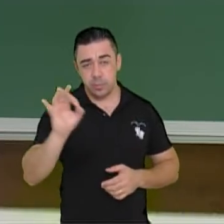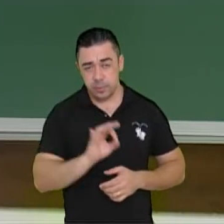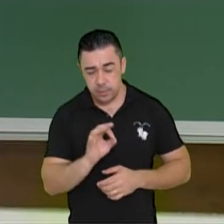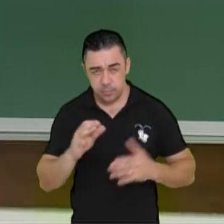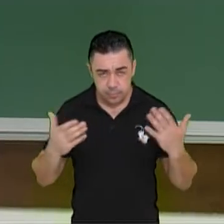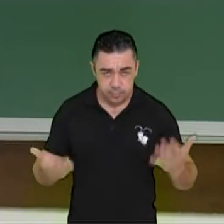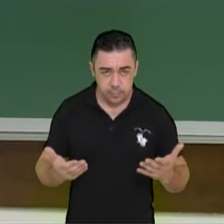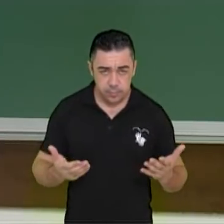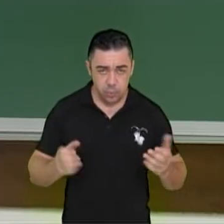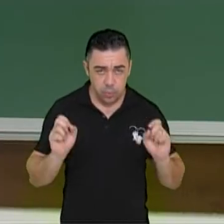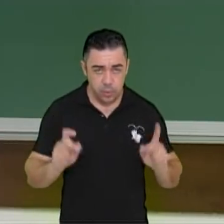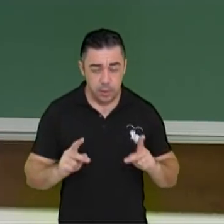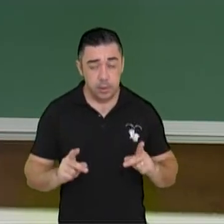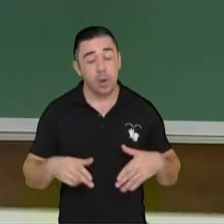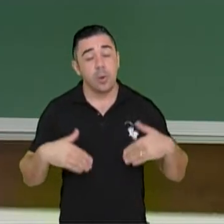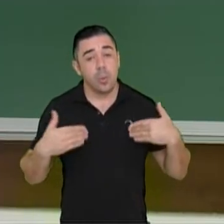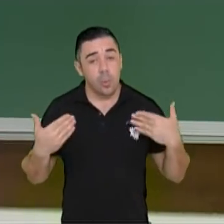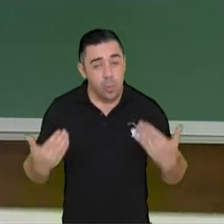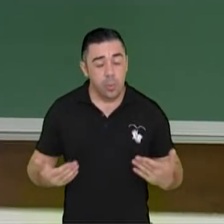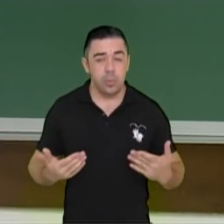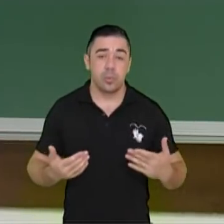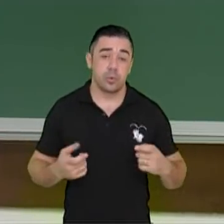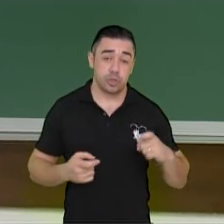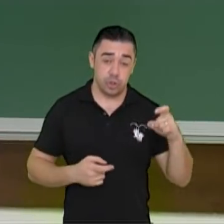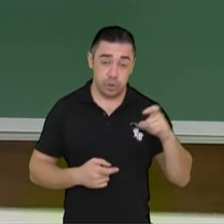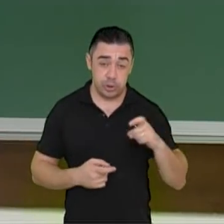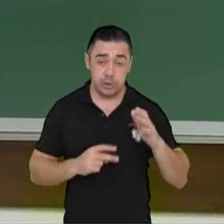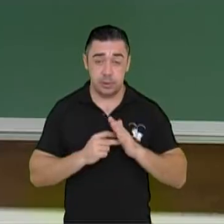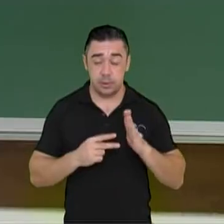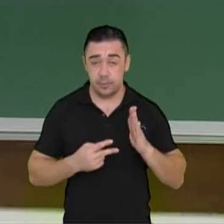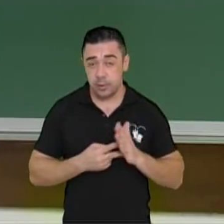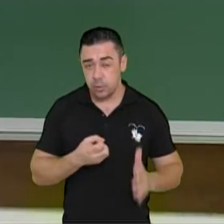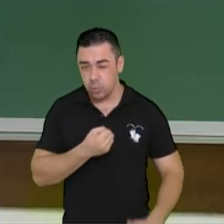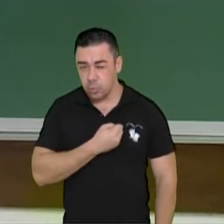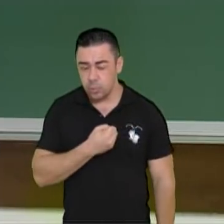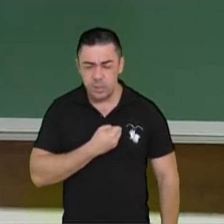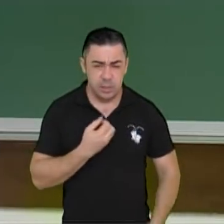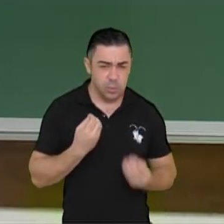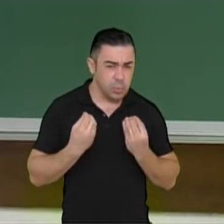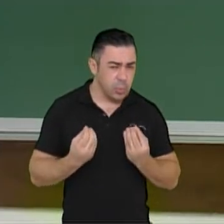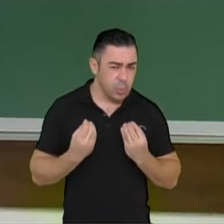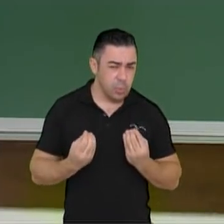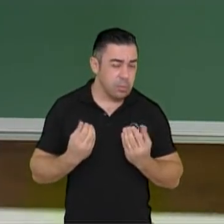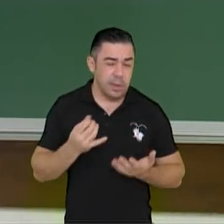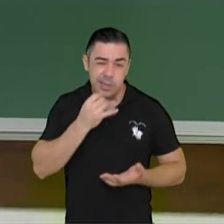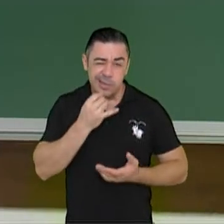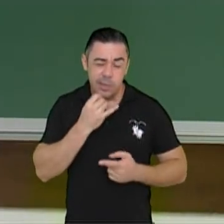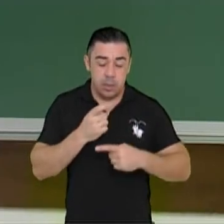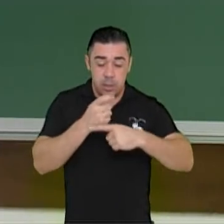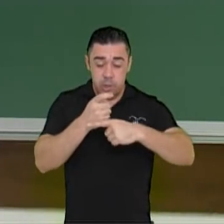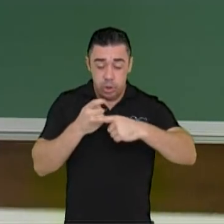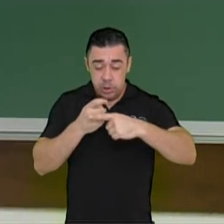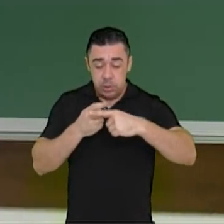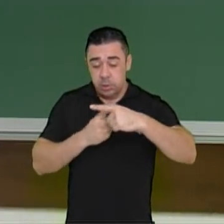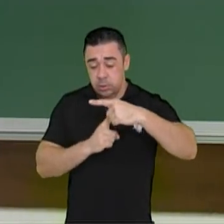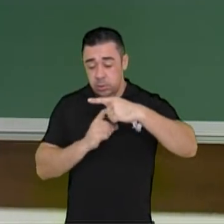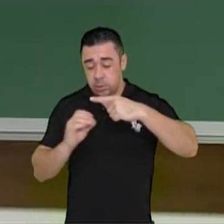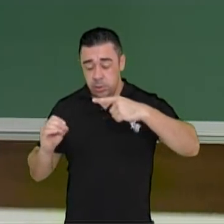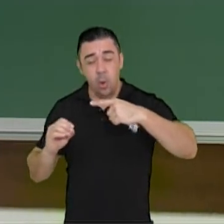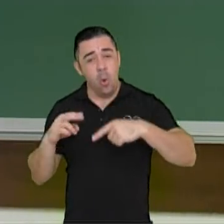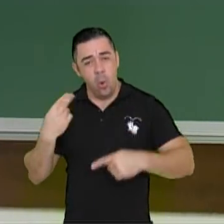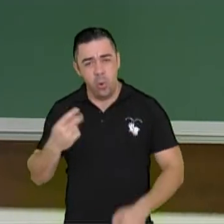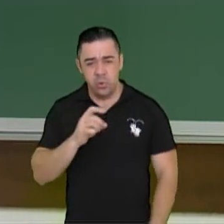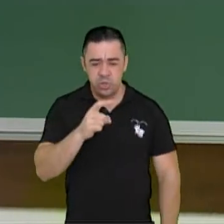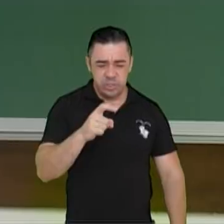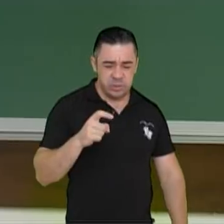50%, ok? Então, o x representa um número. Como que eu faço aqui, então, quando ele é x%? Qual